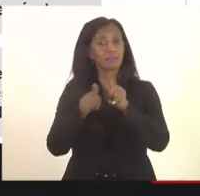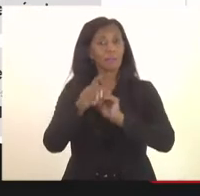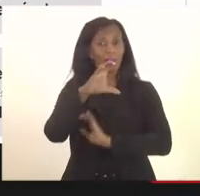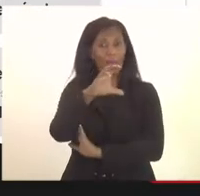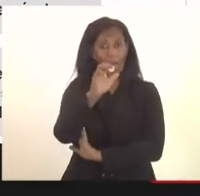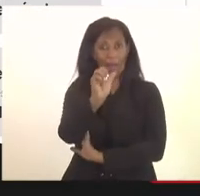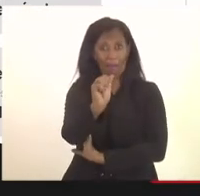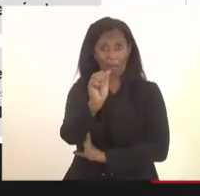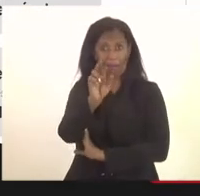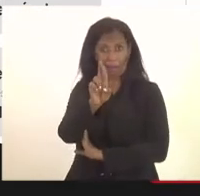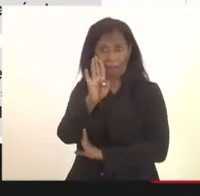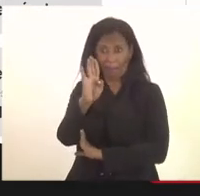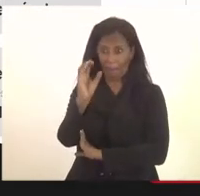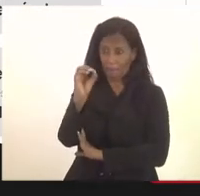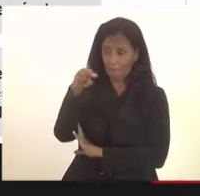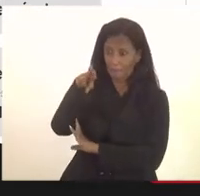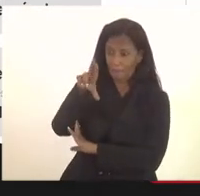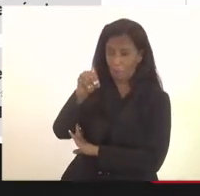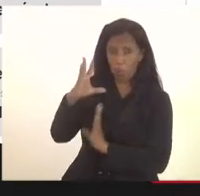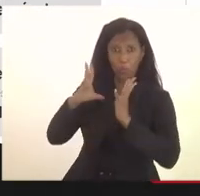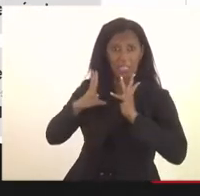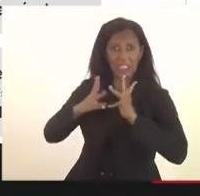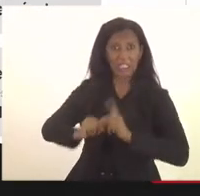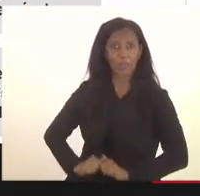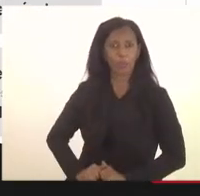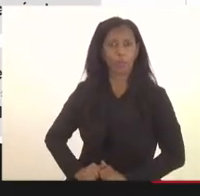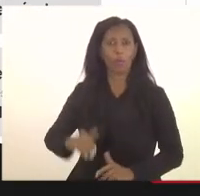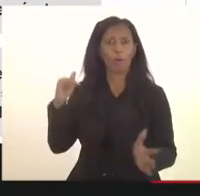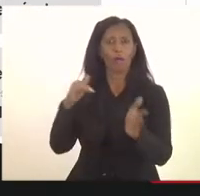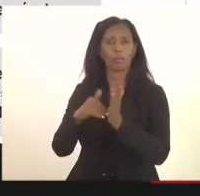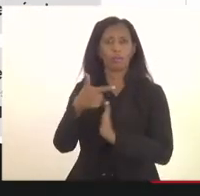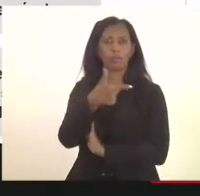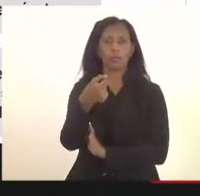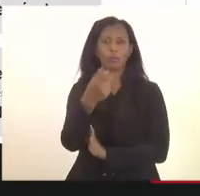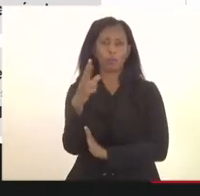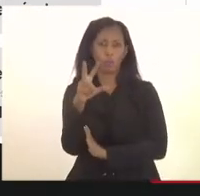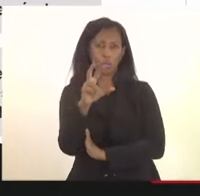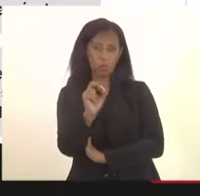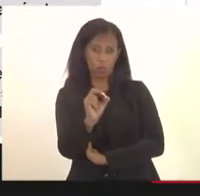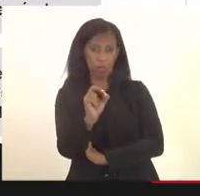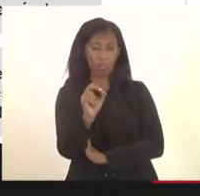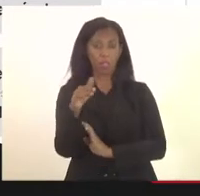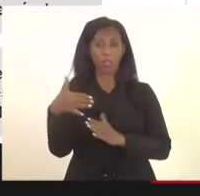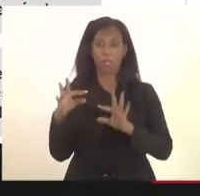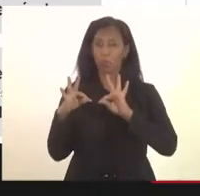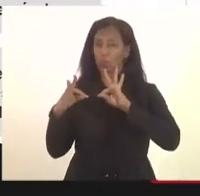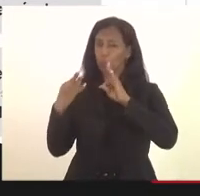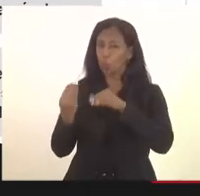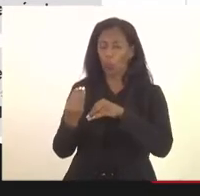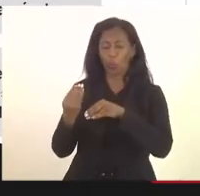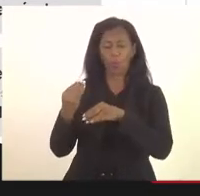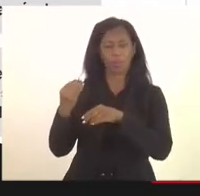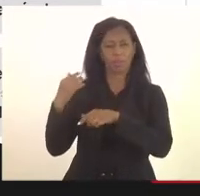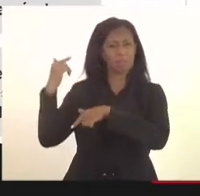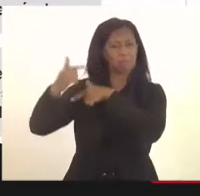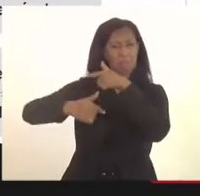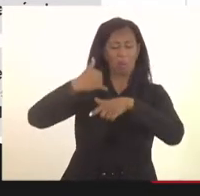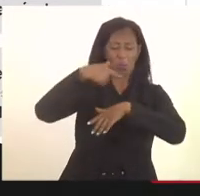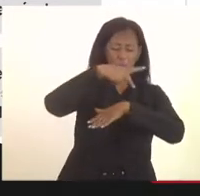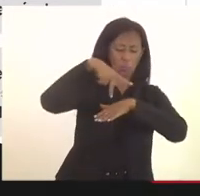carbonos líquido até 2050. Né? Então, todas essas entradas na parte de solar e